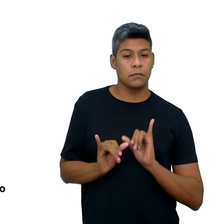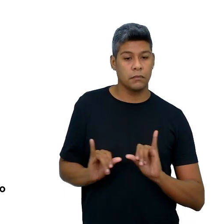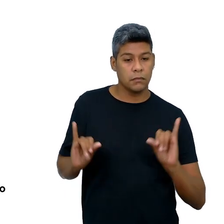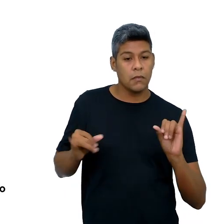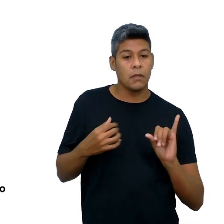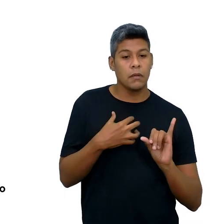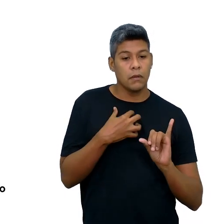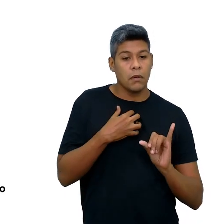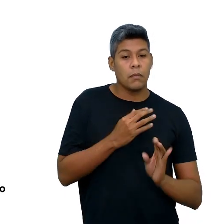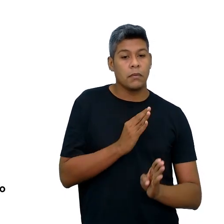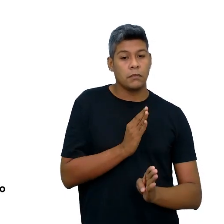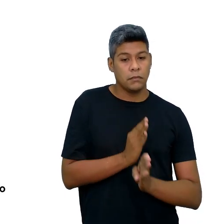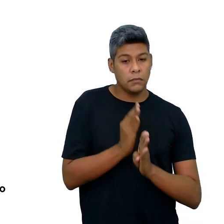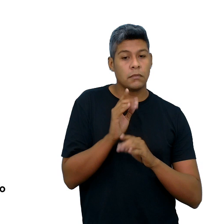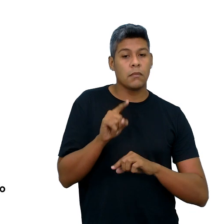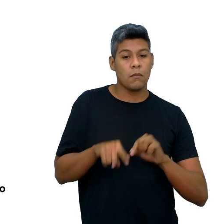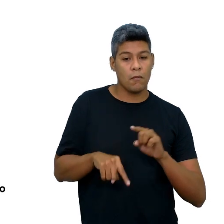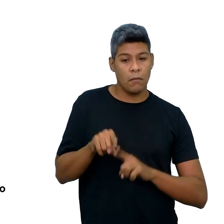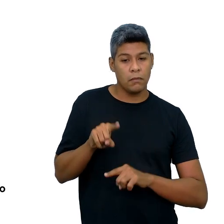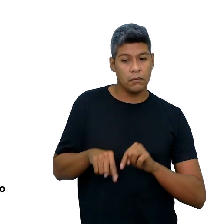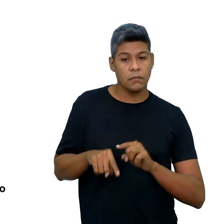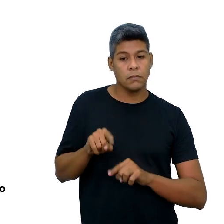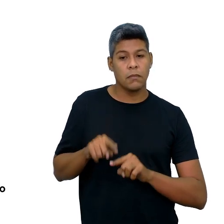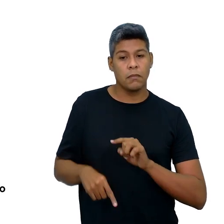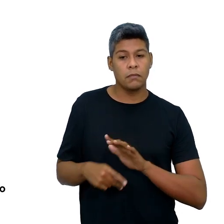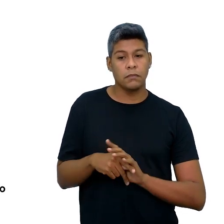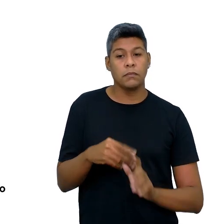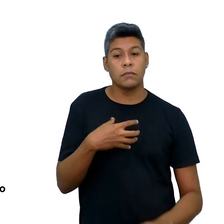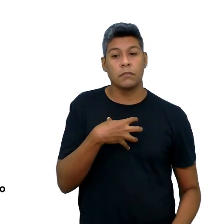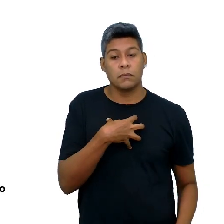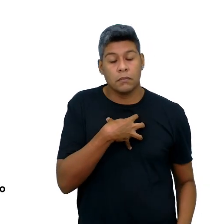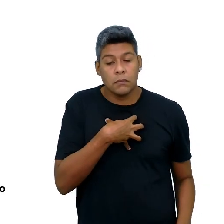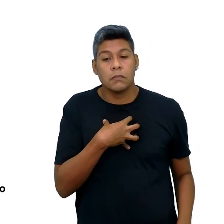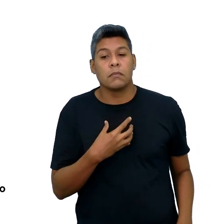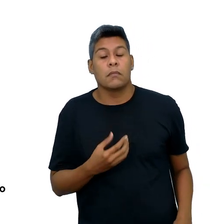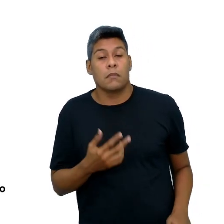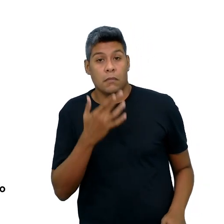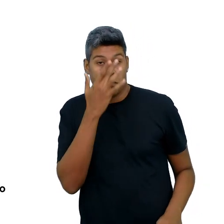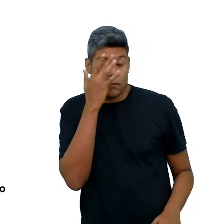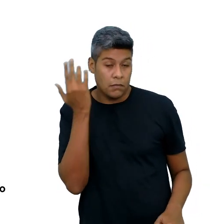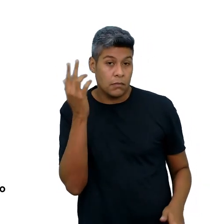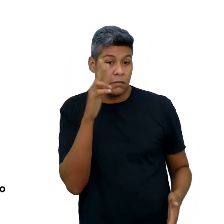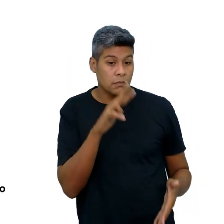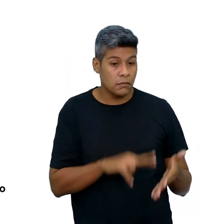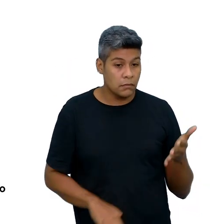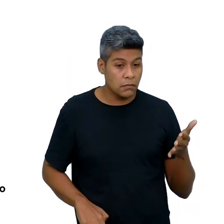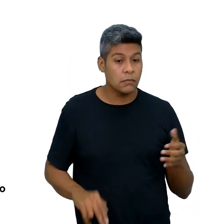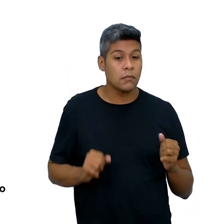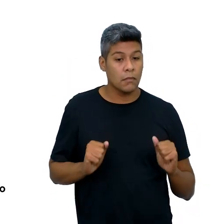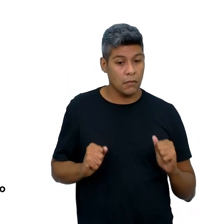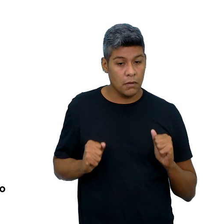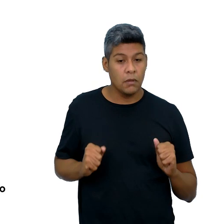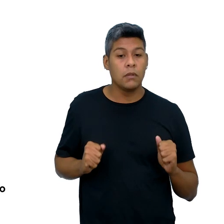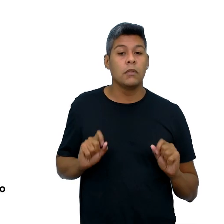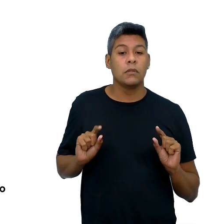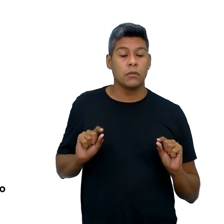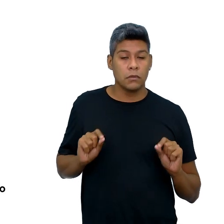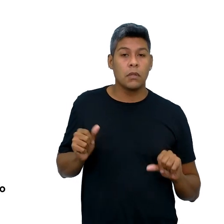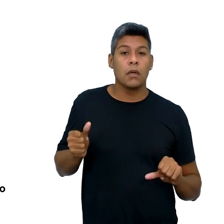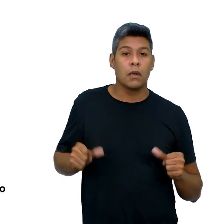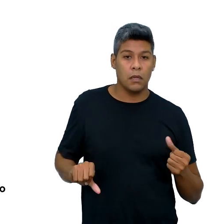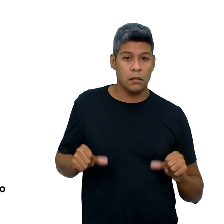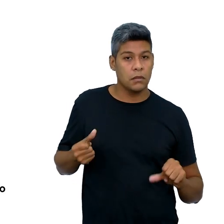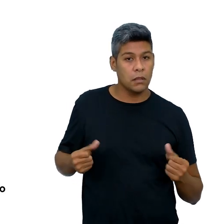de forma a identificar aí os recursos utilizados para impactar, para chocar o leitor, né? Que podem comprometer uma